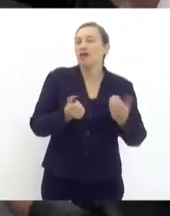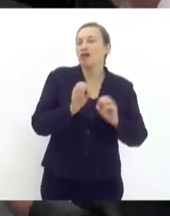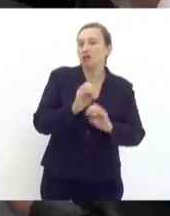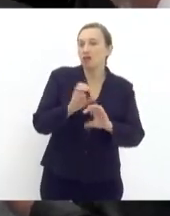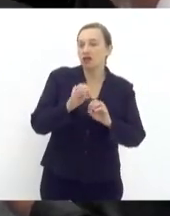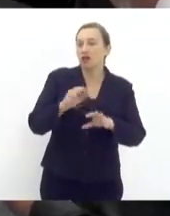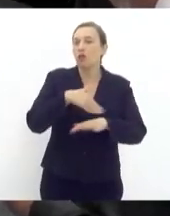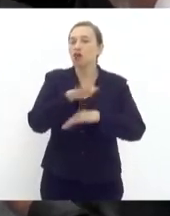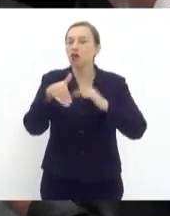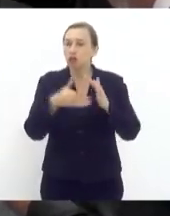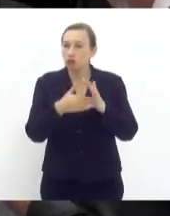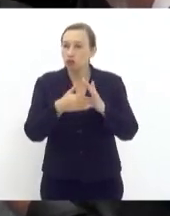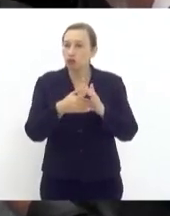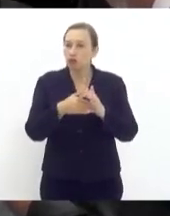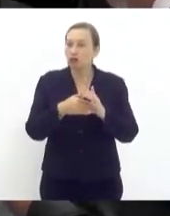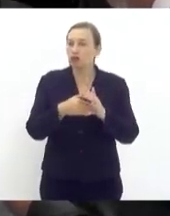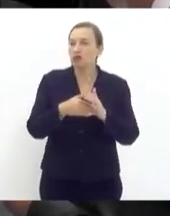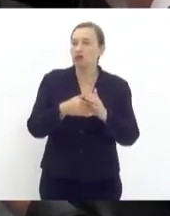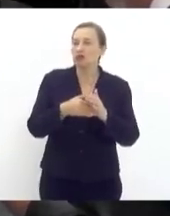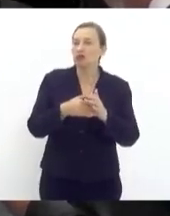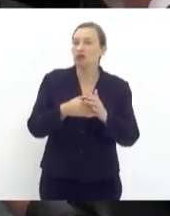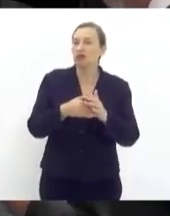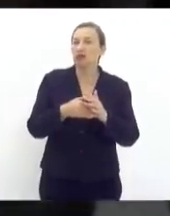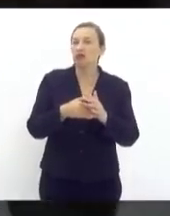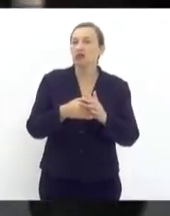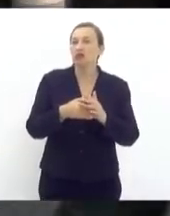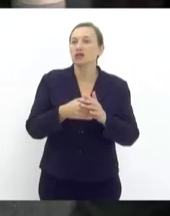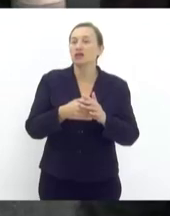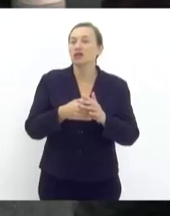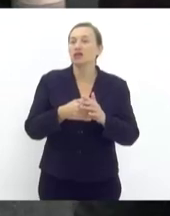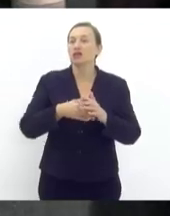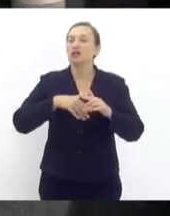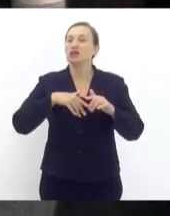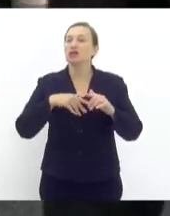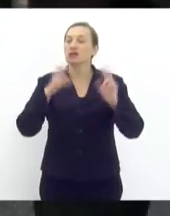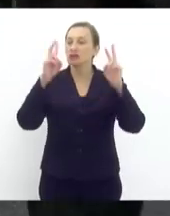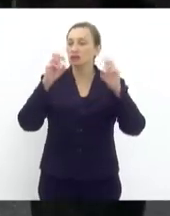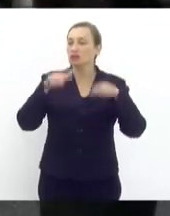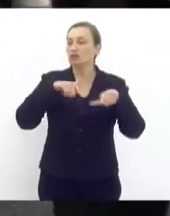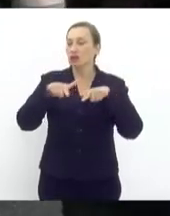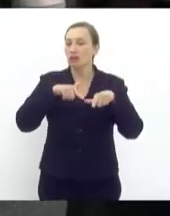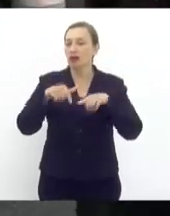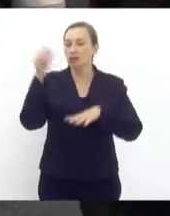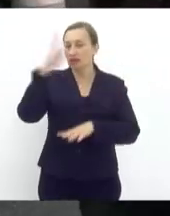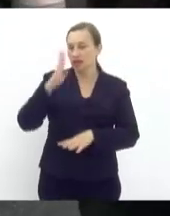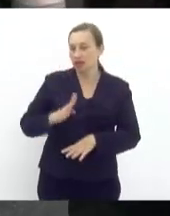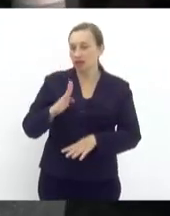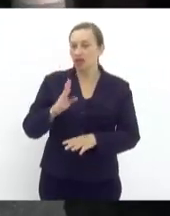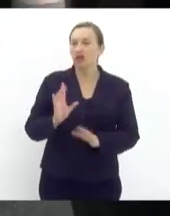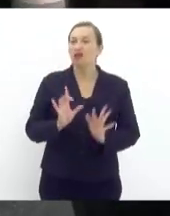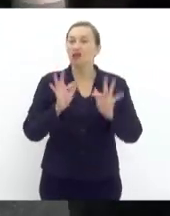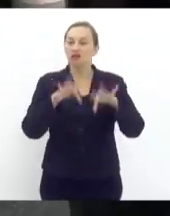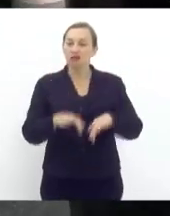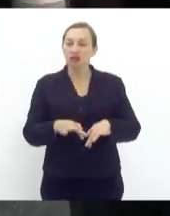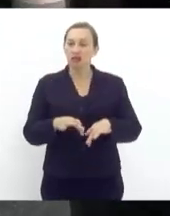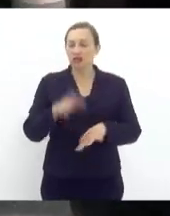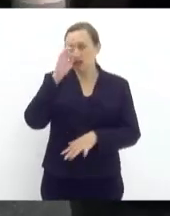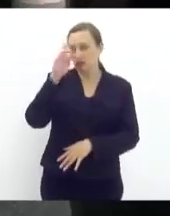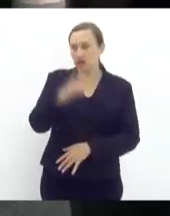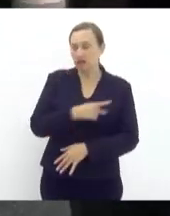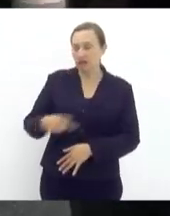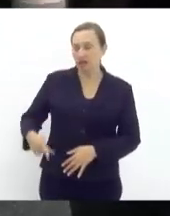todas essas bandeiras do trabalhismo brasileiro então só para concluir Presidente lembrar o seguinte